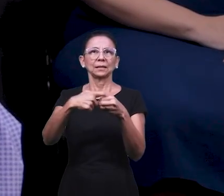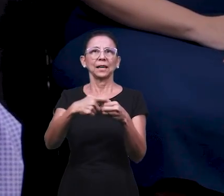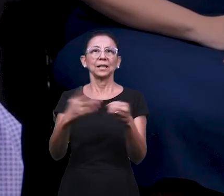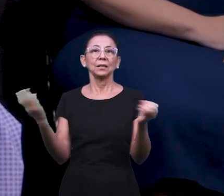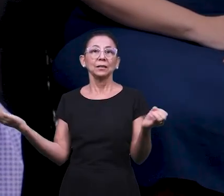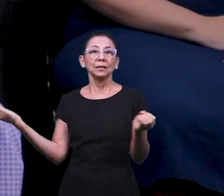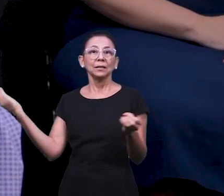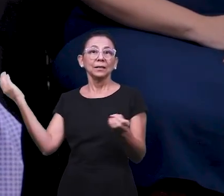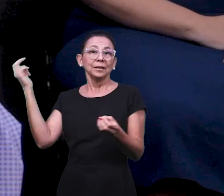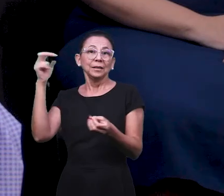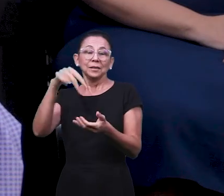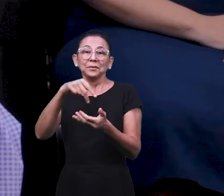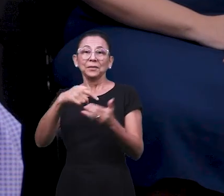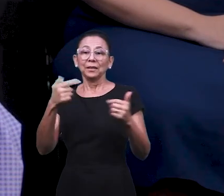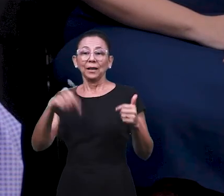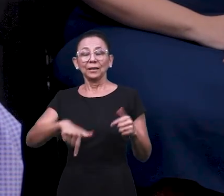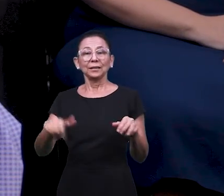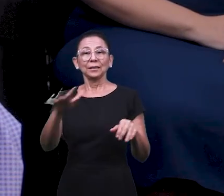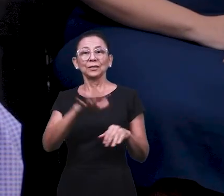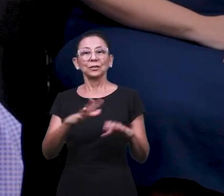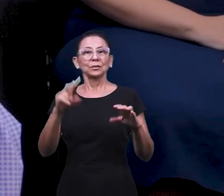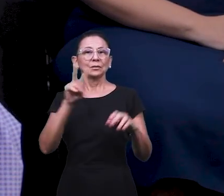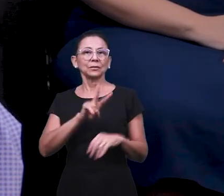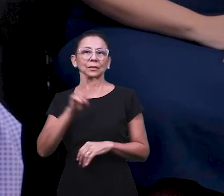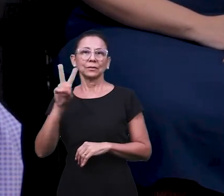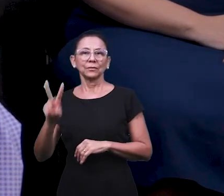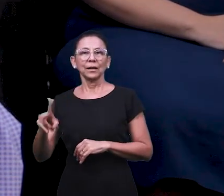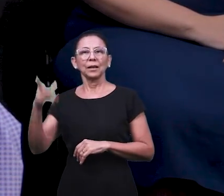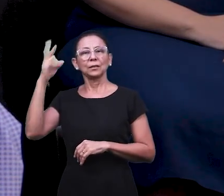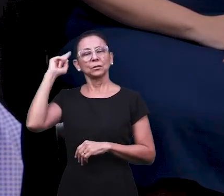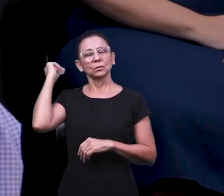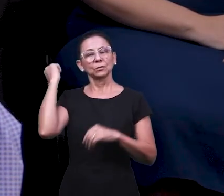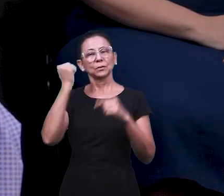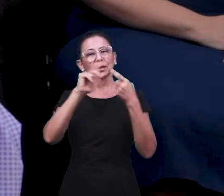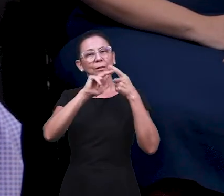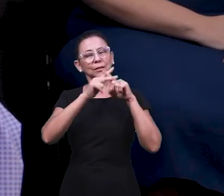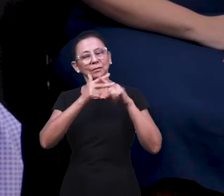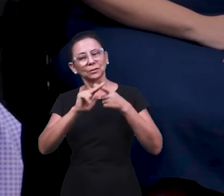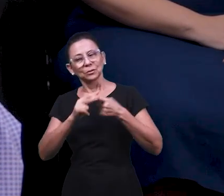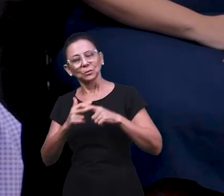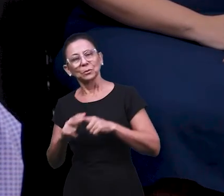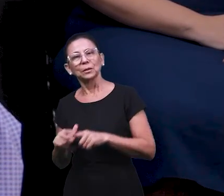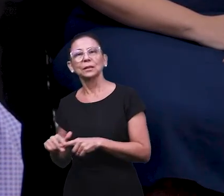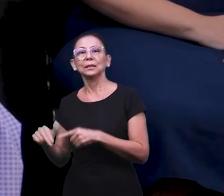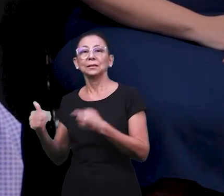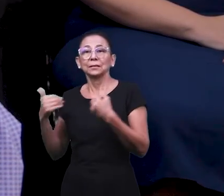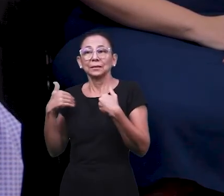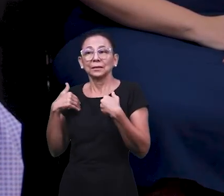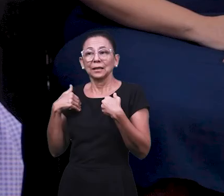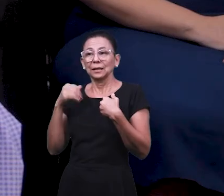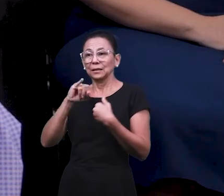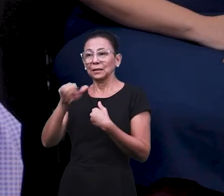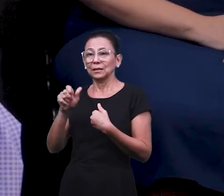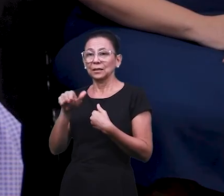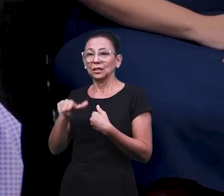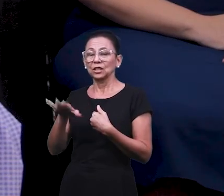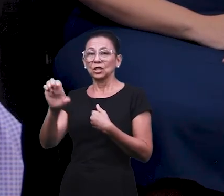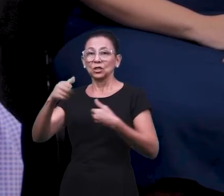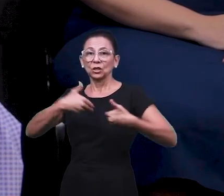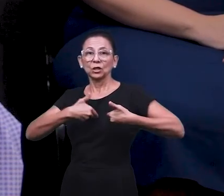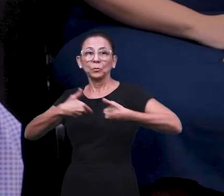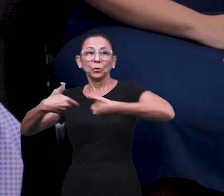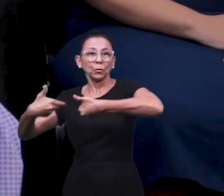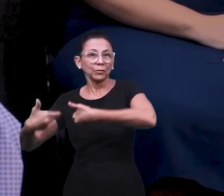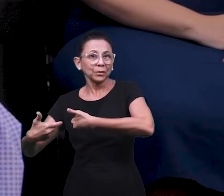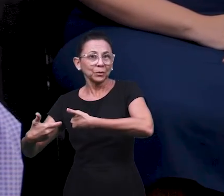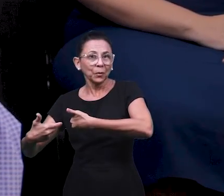Vila Velha, e aí o senhor foi aperfeiçoando até eu chegar aqui no quarteto, o convite da Jane, e aí comecei a